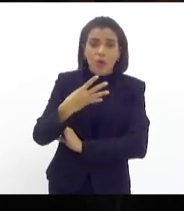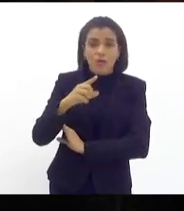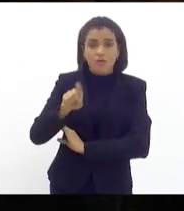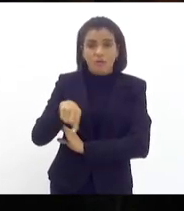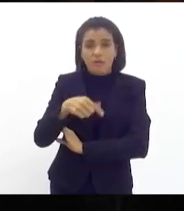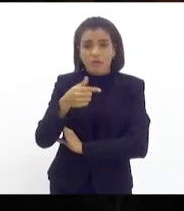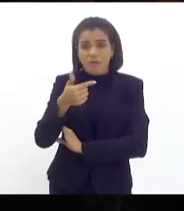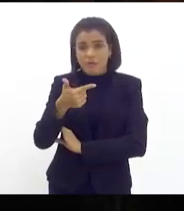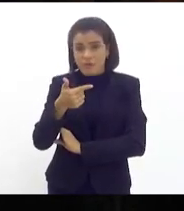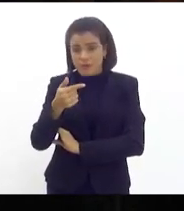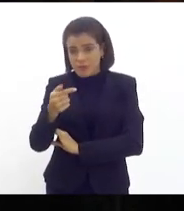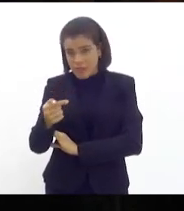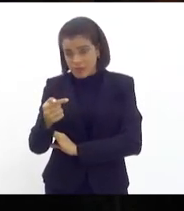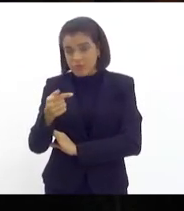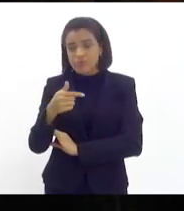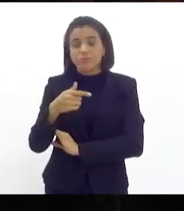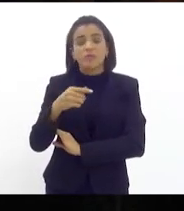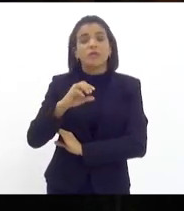2018